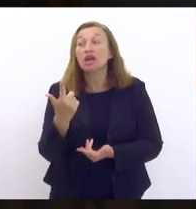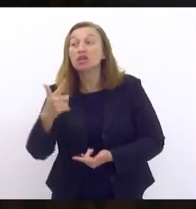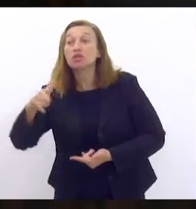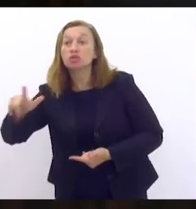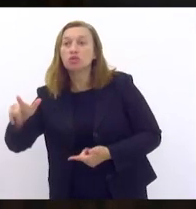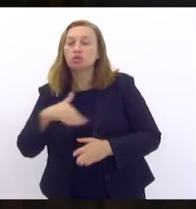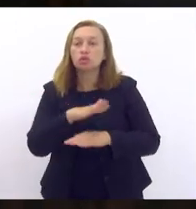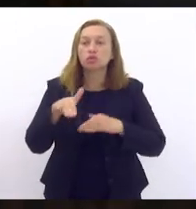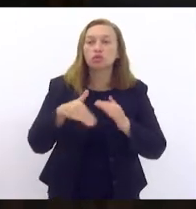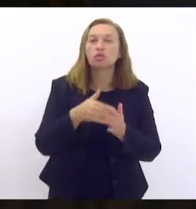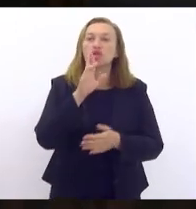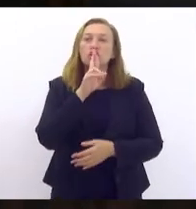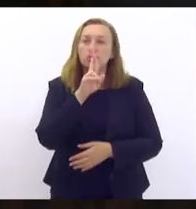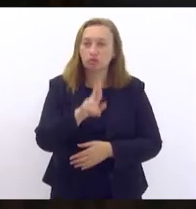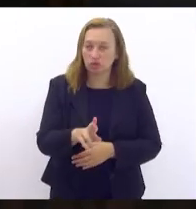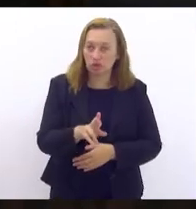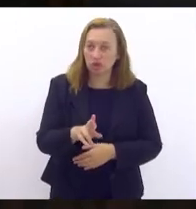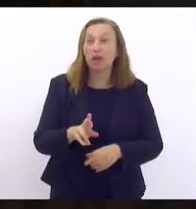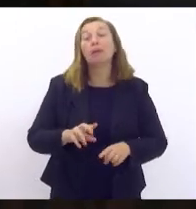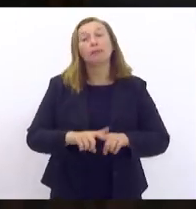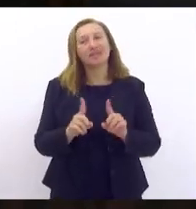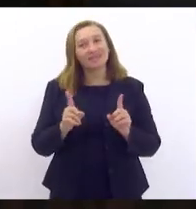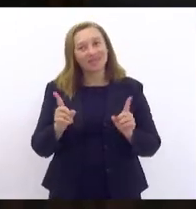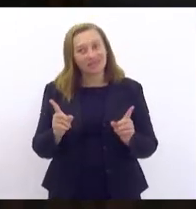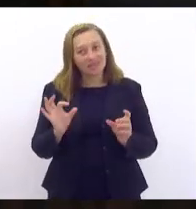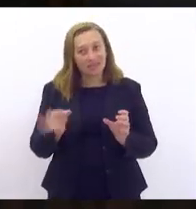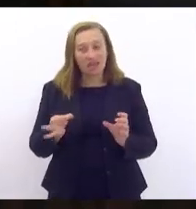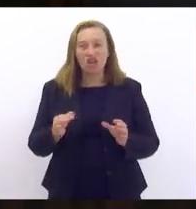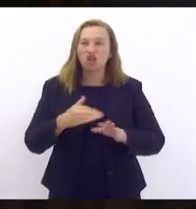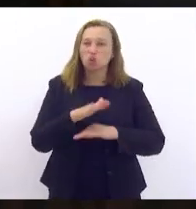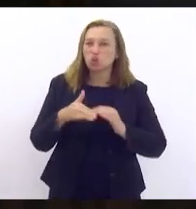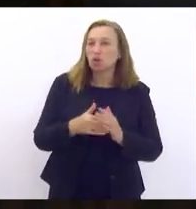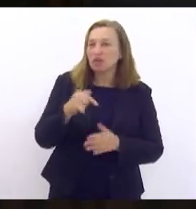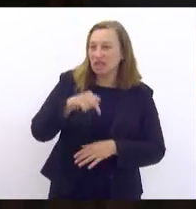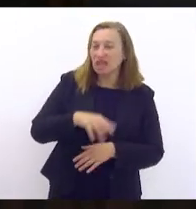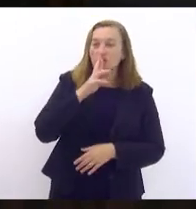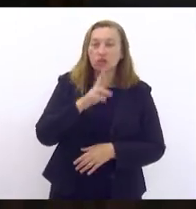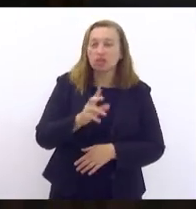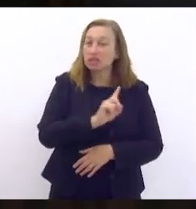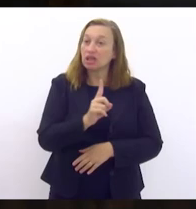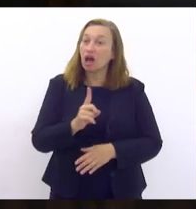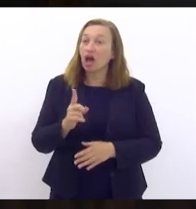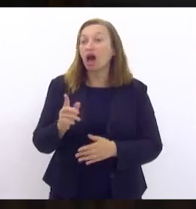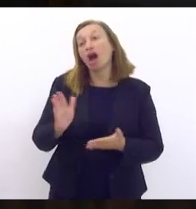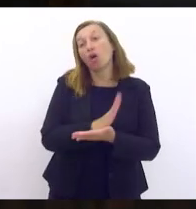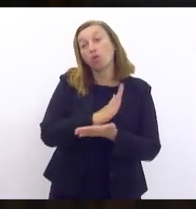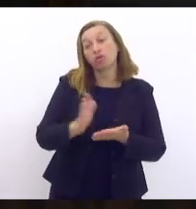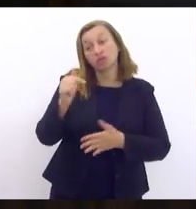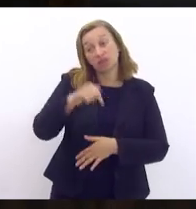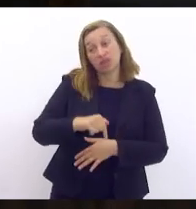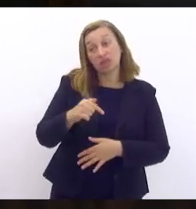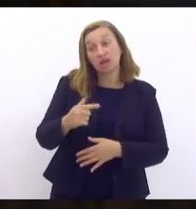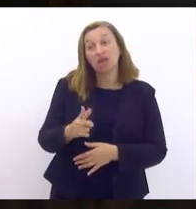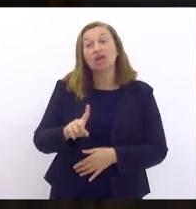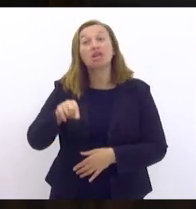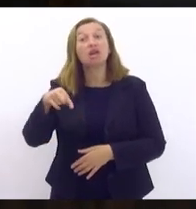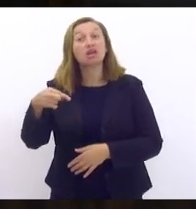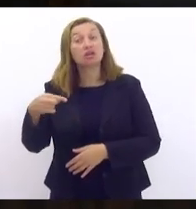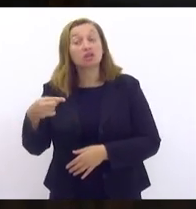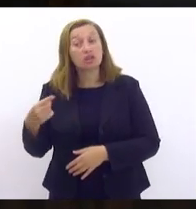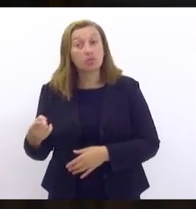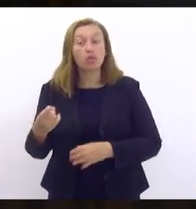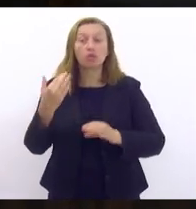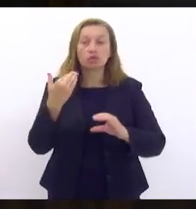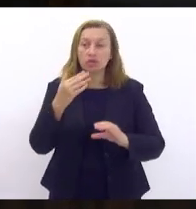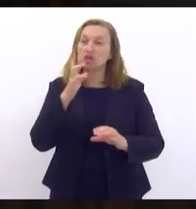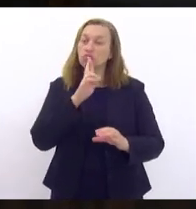Todas serão respondidas é claro que não serão respondidas todas aqui algumas aqui e todas as outras serão respondidas por